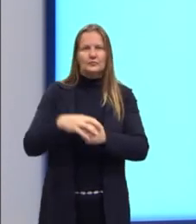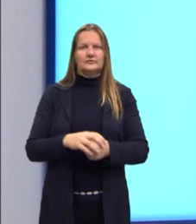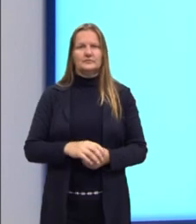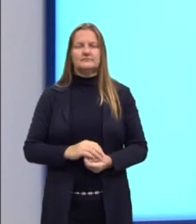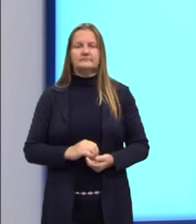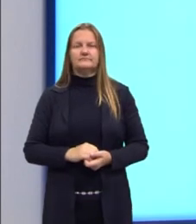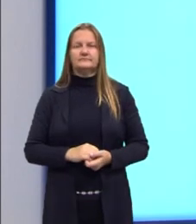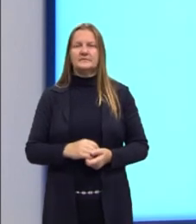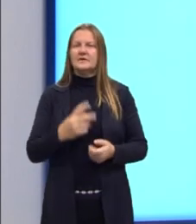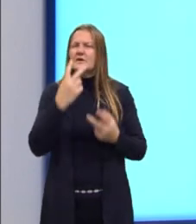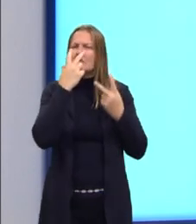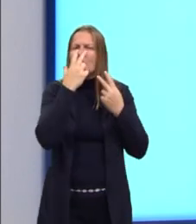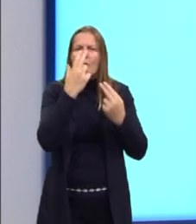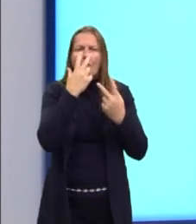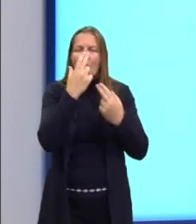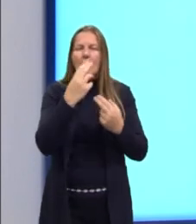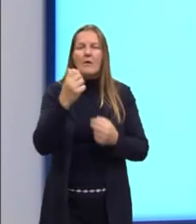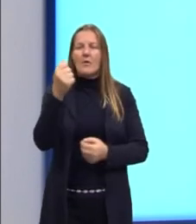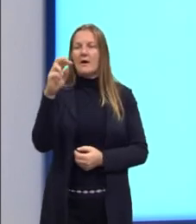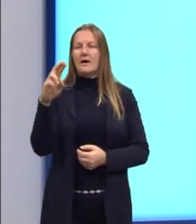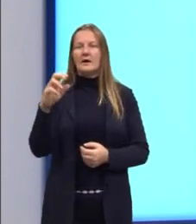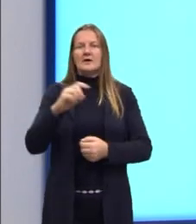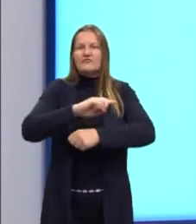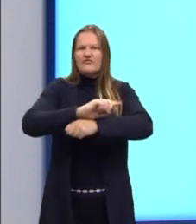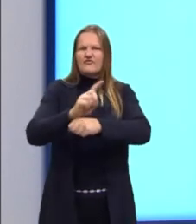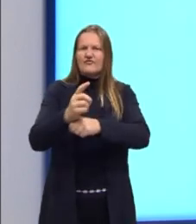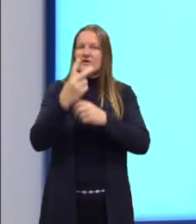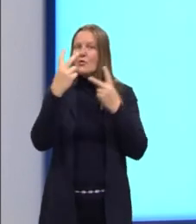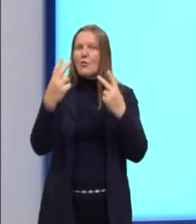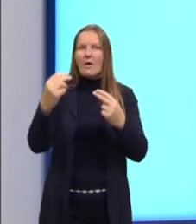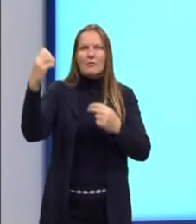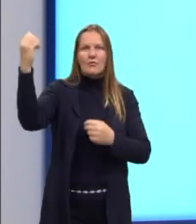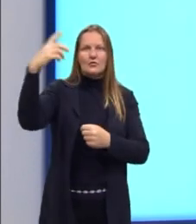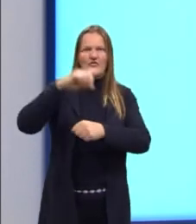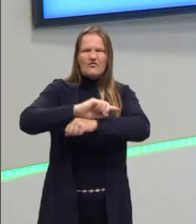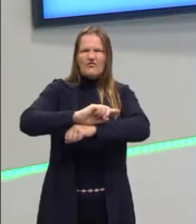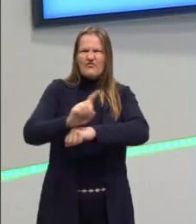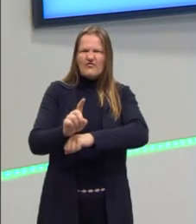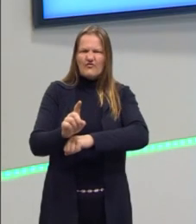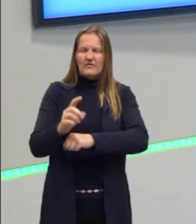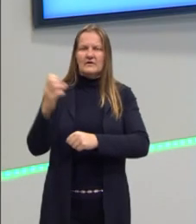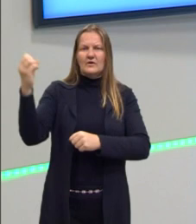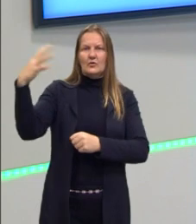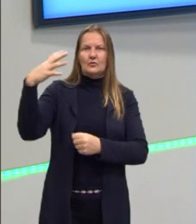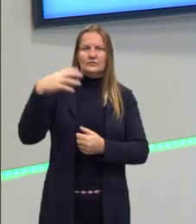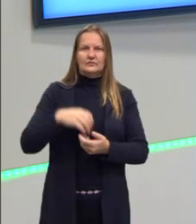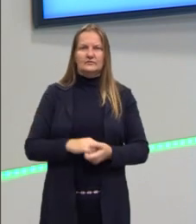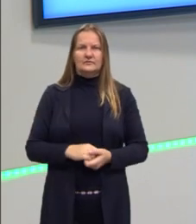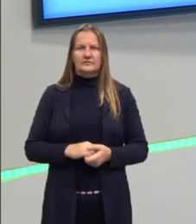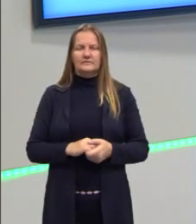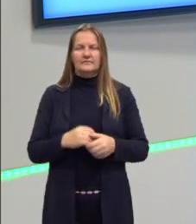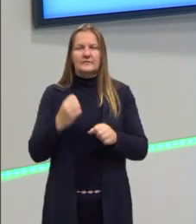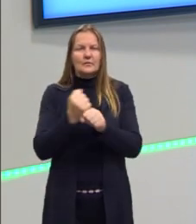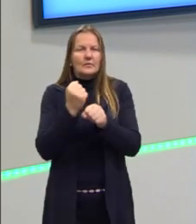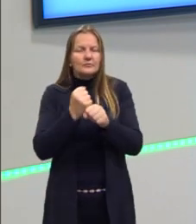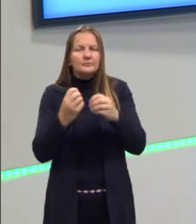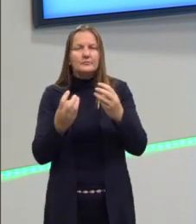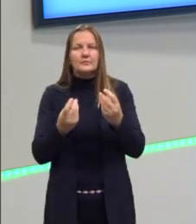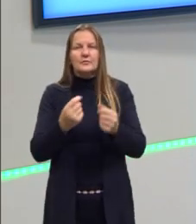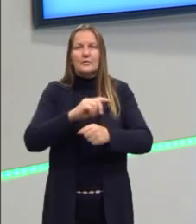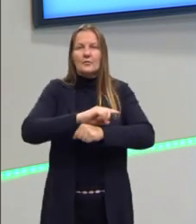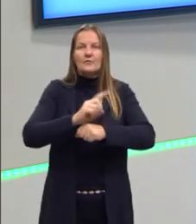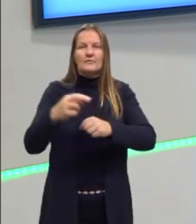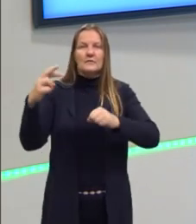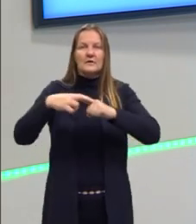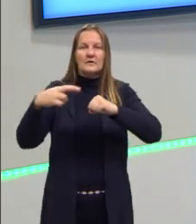sabe e ela se desloca pelo ar com a velocidade da luz é como se fosse um produto da alfa e beta formando aí